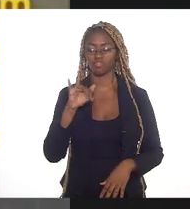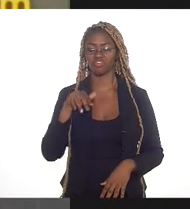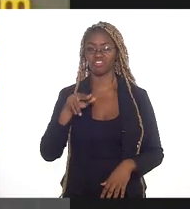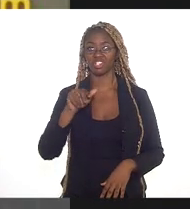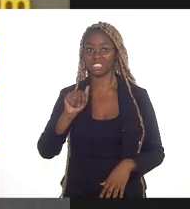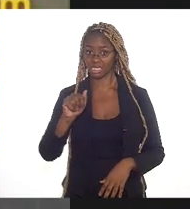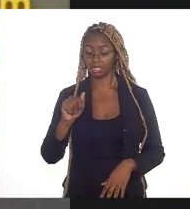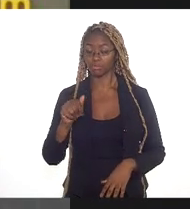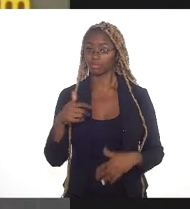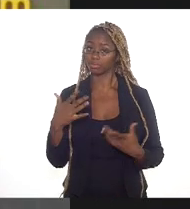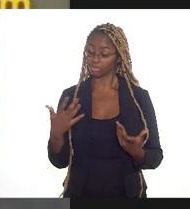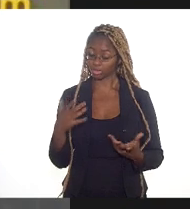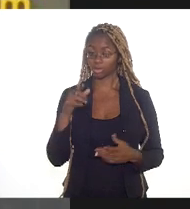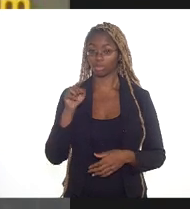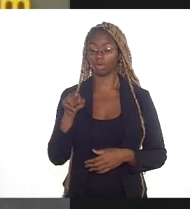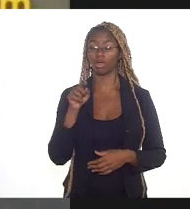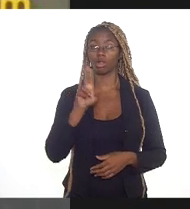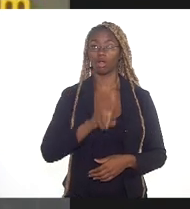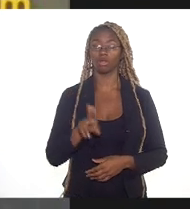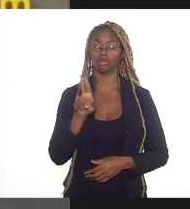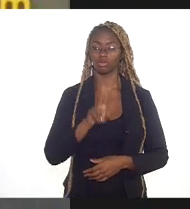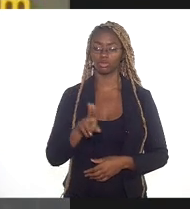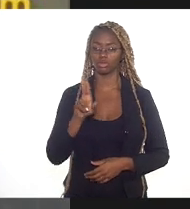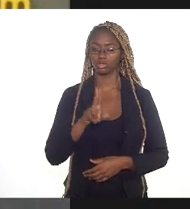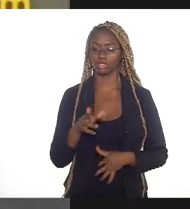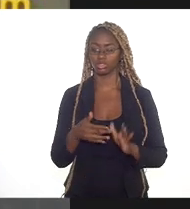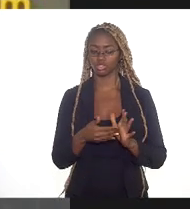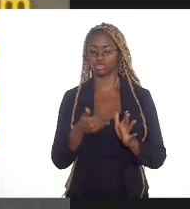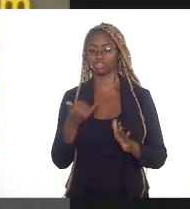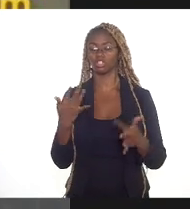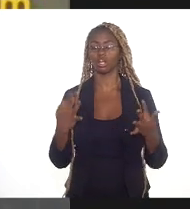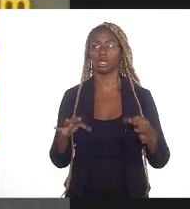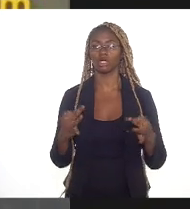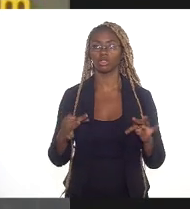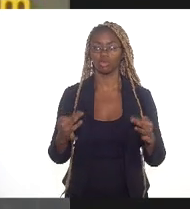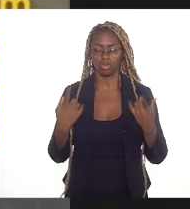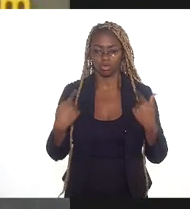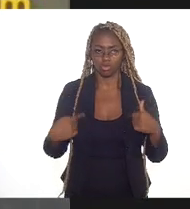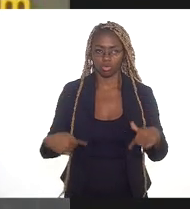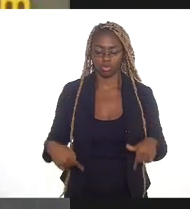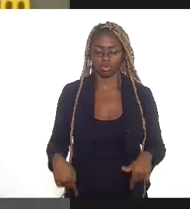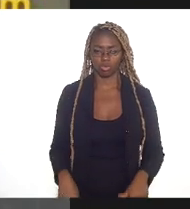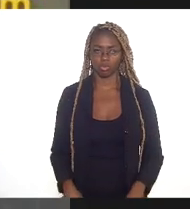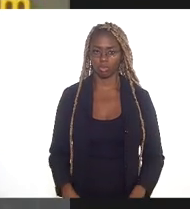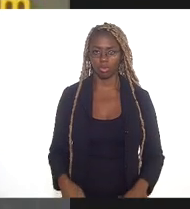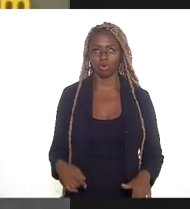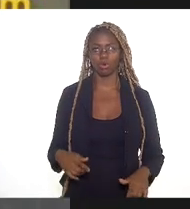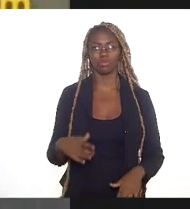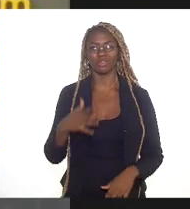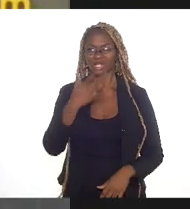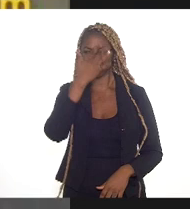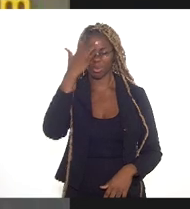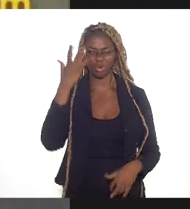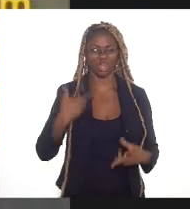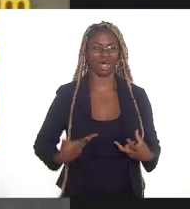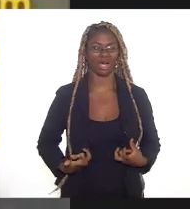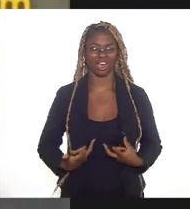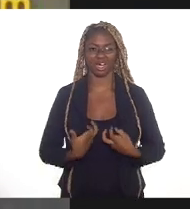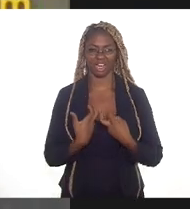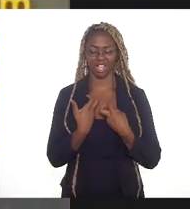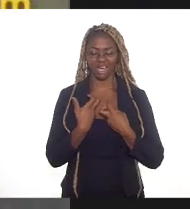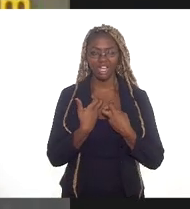ela é utilizada, né, para tirar a dor dos pacientes, principalmente com câncer,